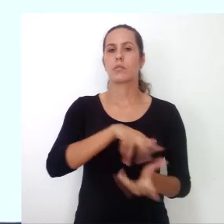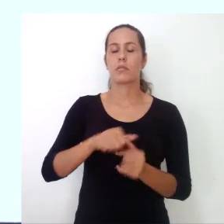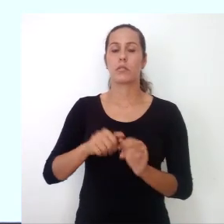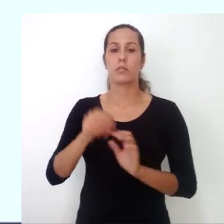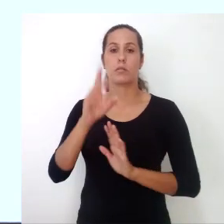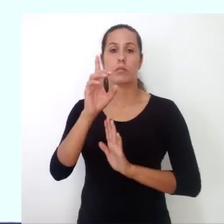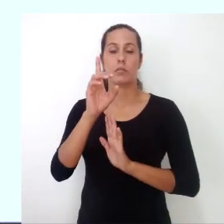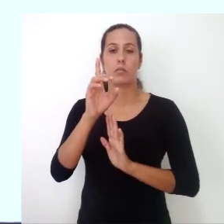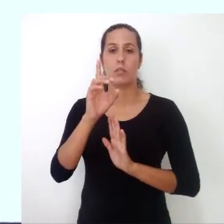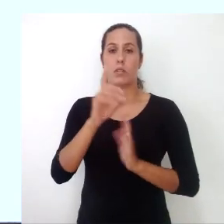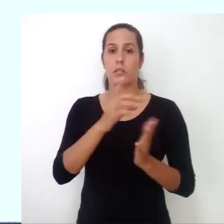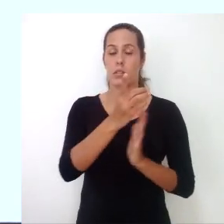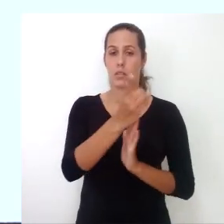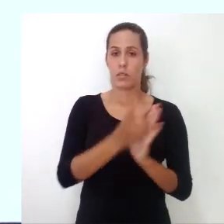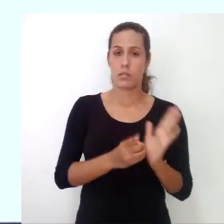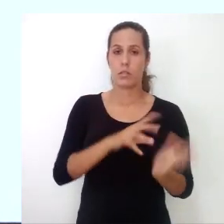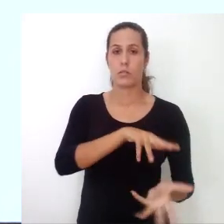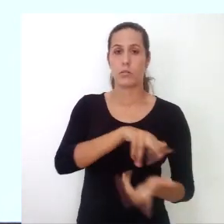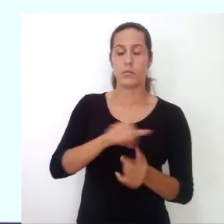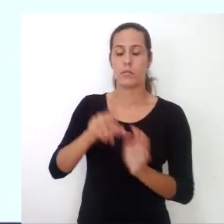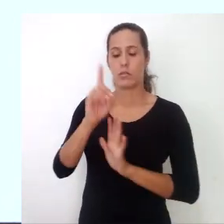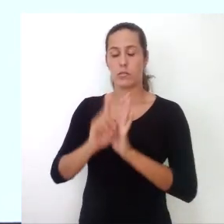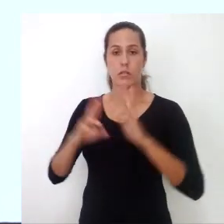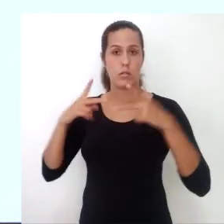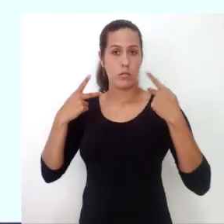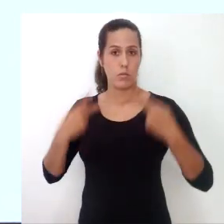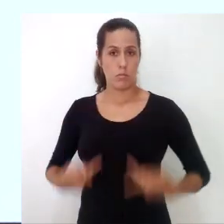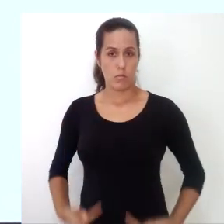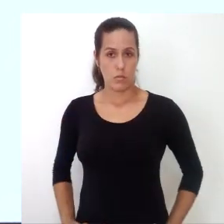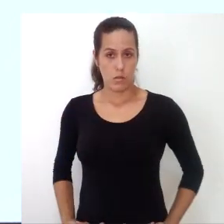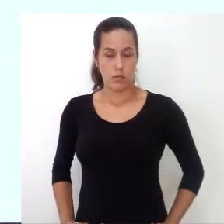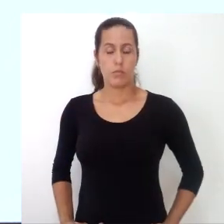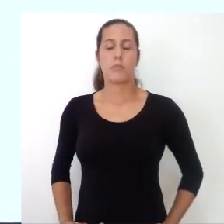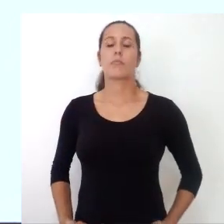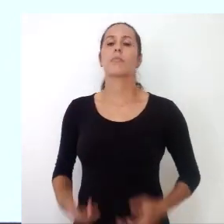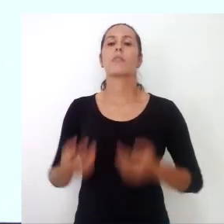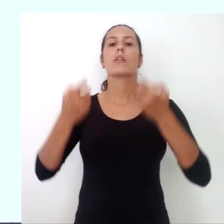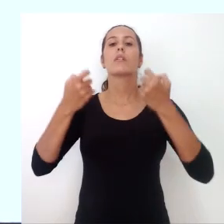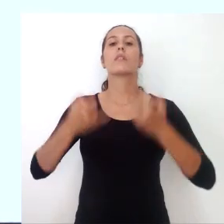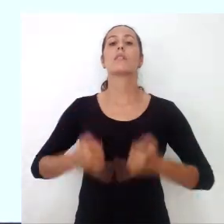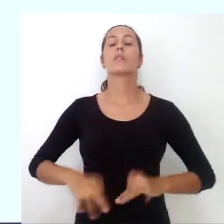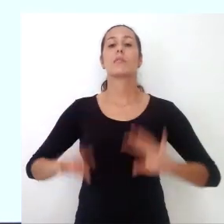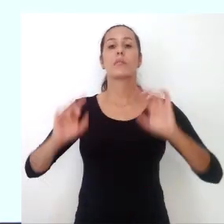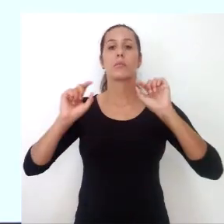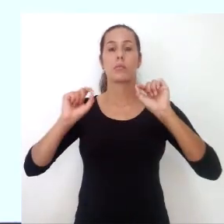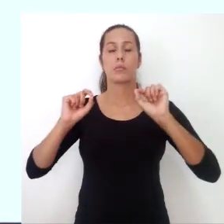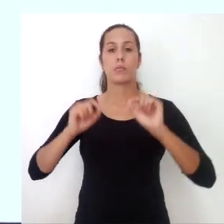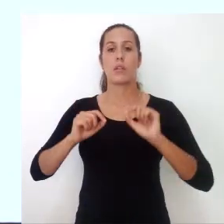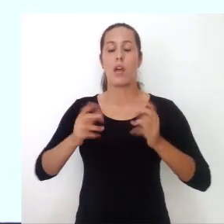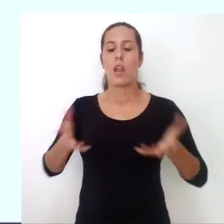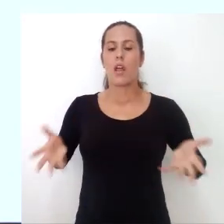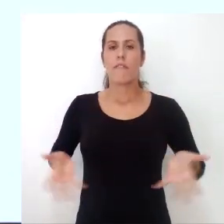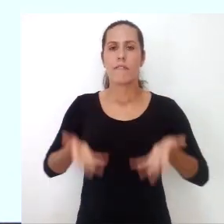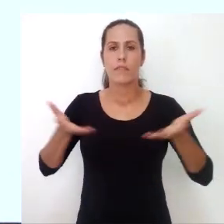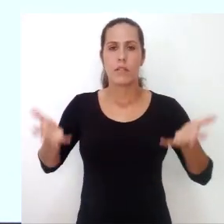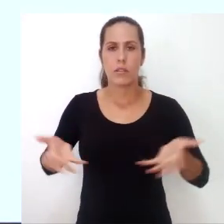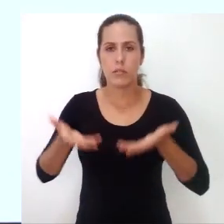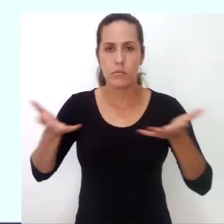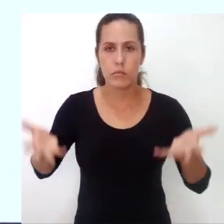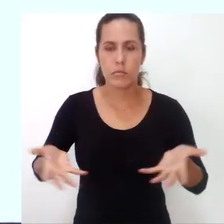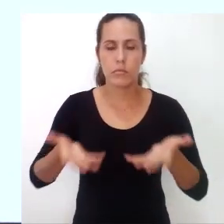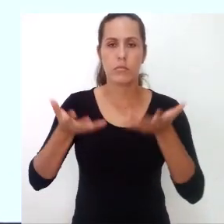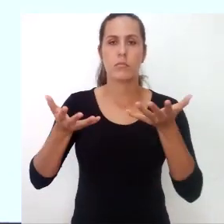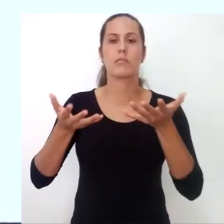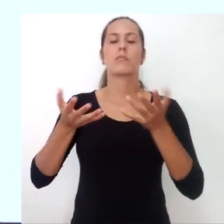Humanos é um documento que, nesse documento, certo, universal, ele vai promover, está